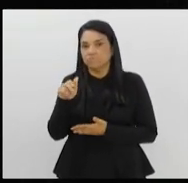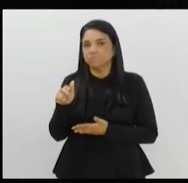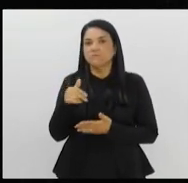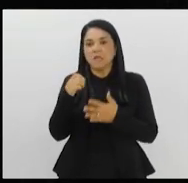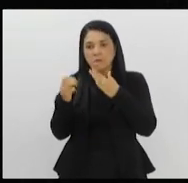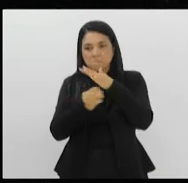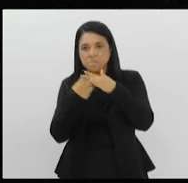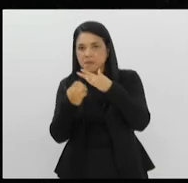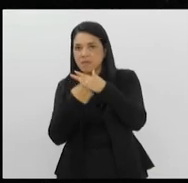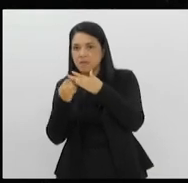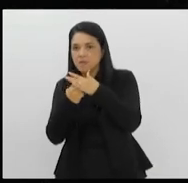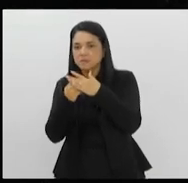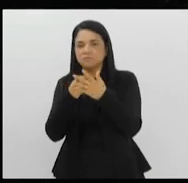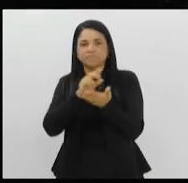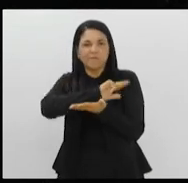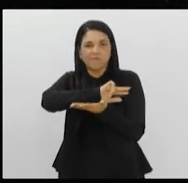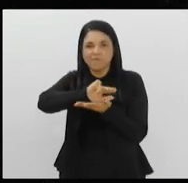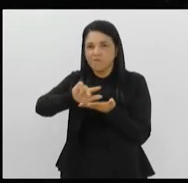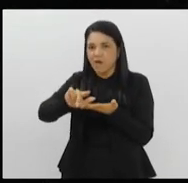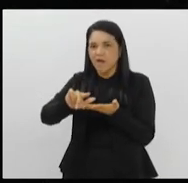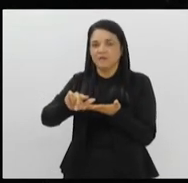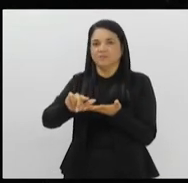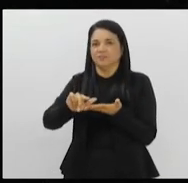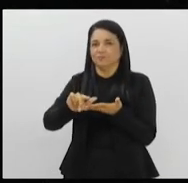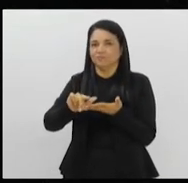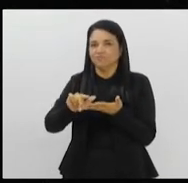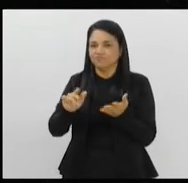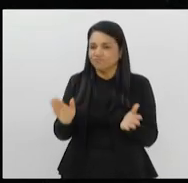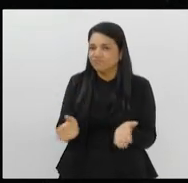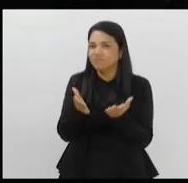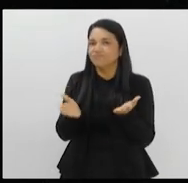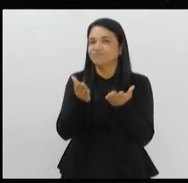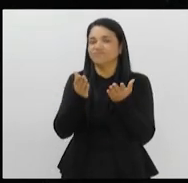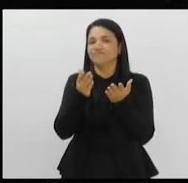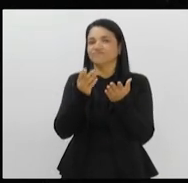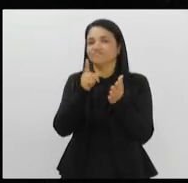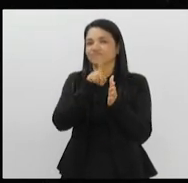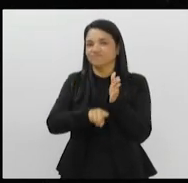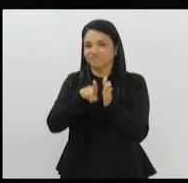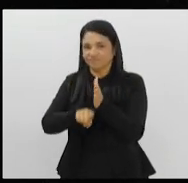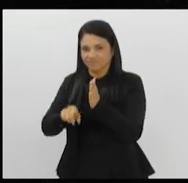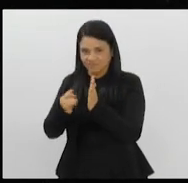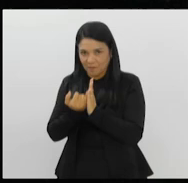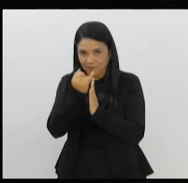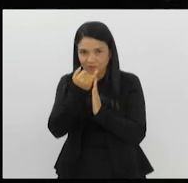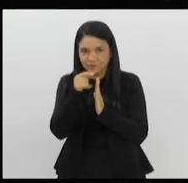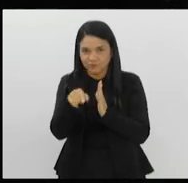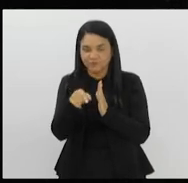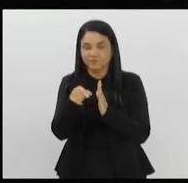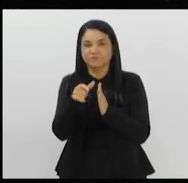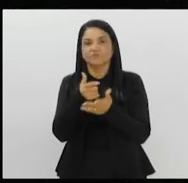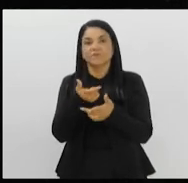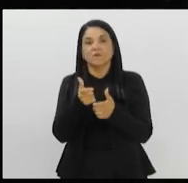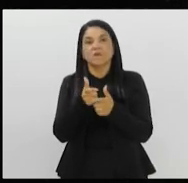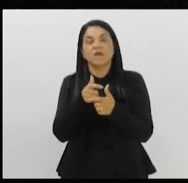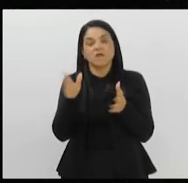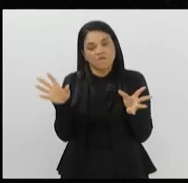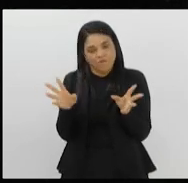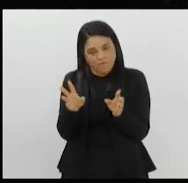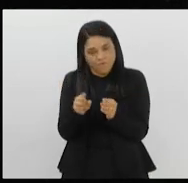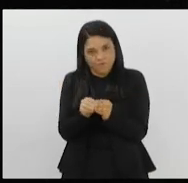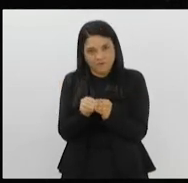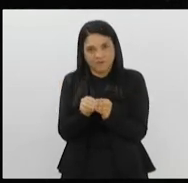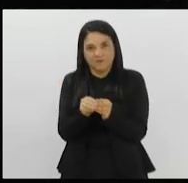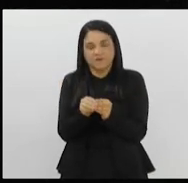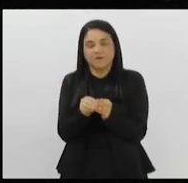para os benefícios XYZ. Não para de crescer. Então, também termino, porque, senão, estou